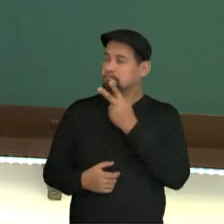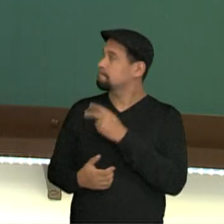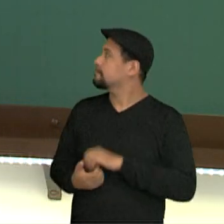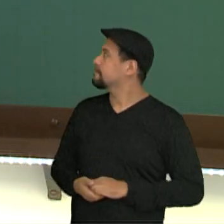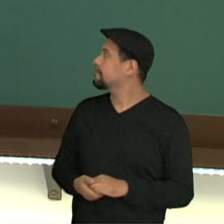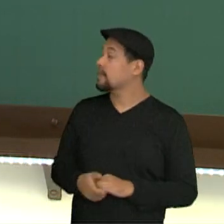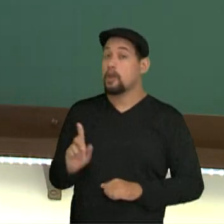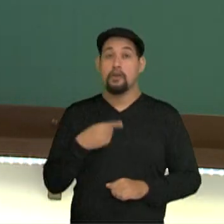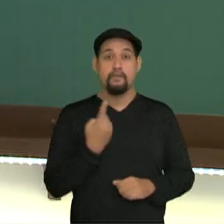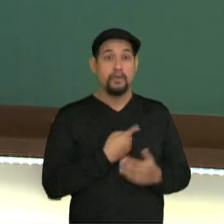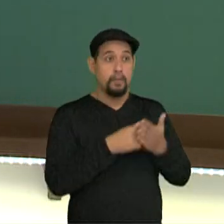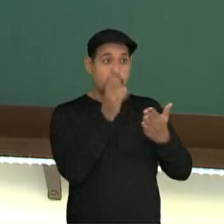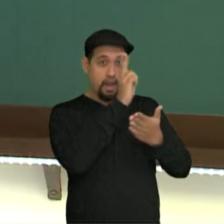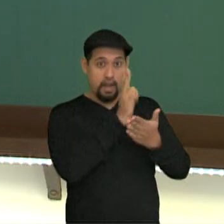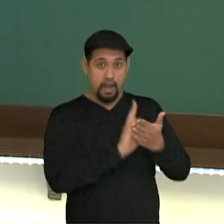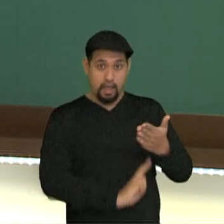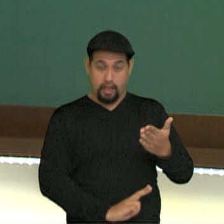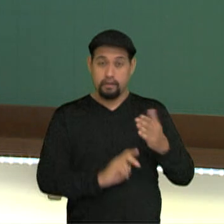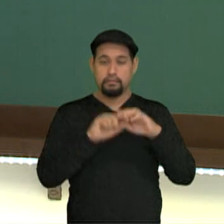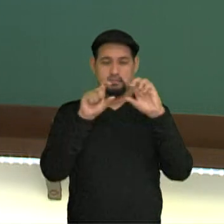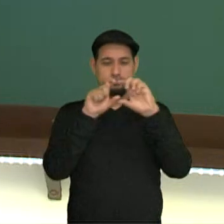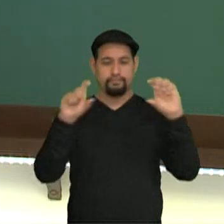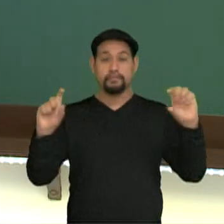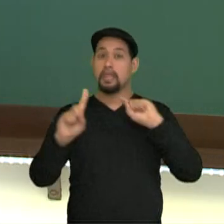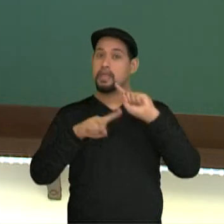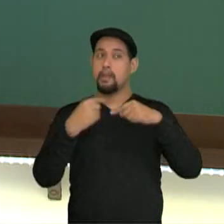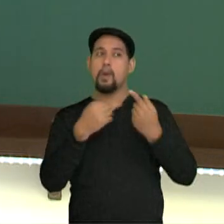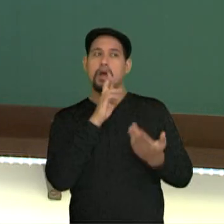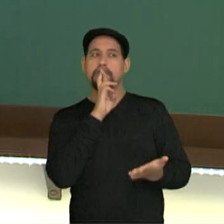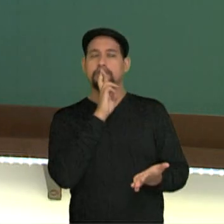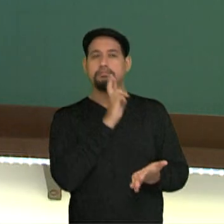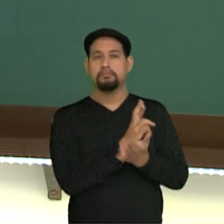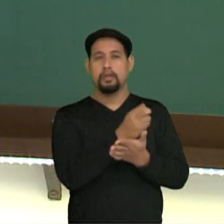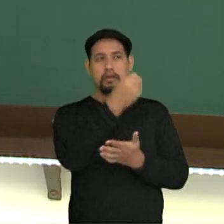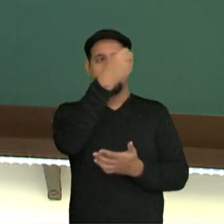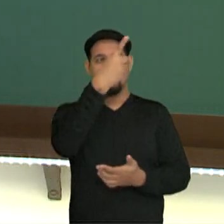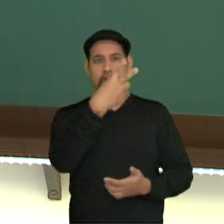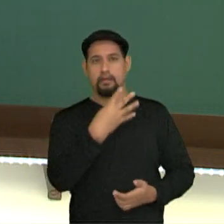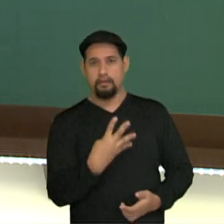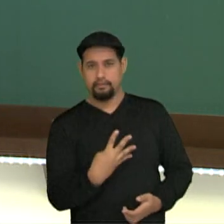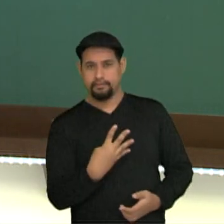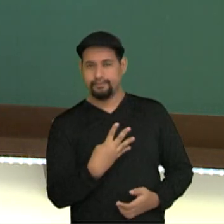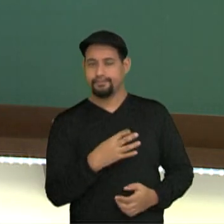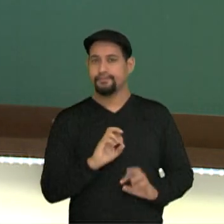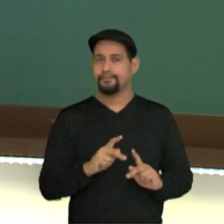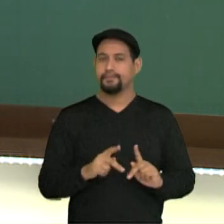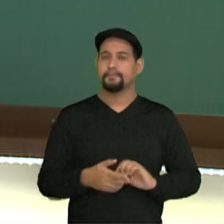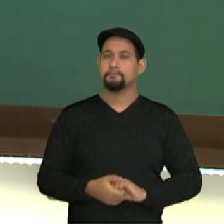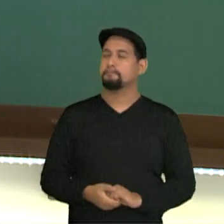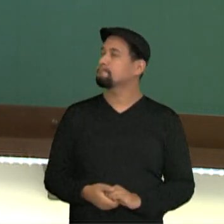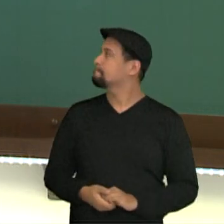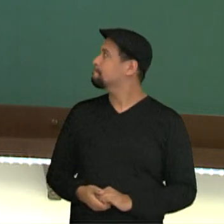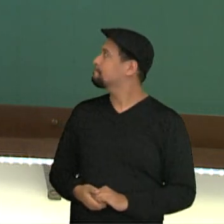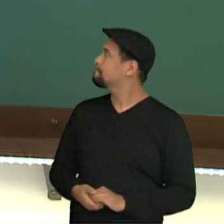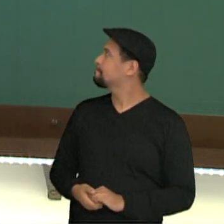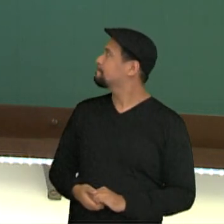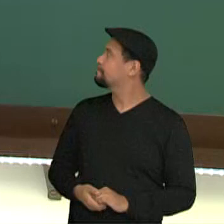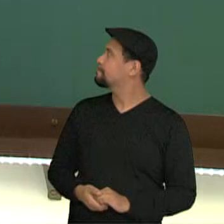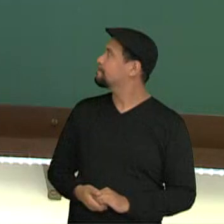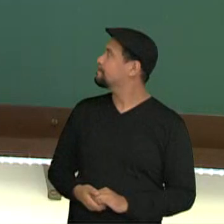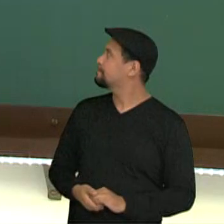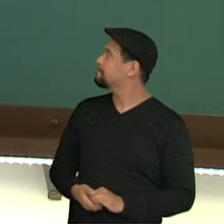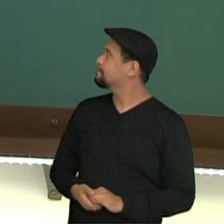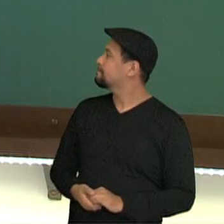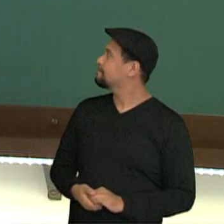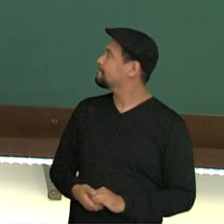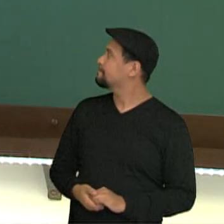Então, vamos ler o parágrafo e responder as perguntas que estão em ordem aqui para vocês. Hello, my name is Douglas Hunter. I'm